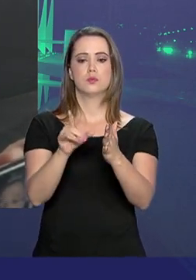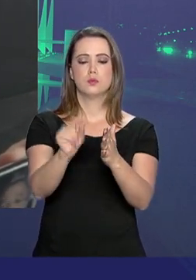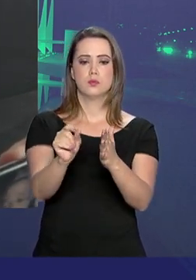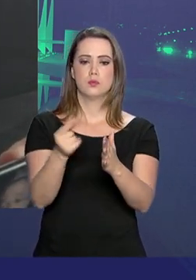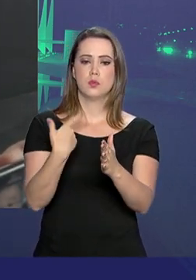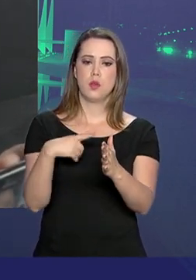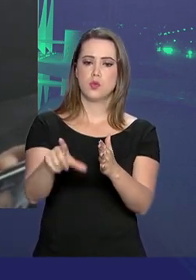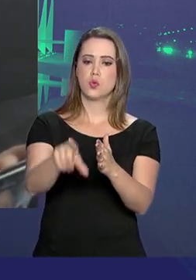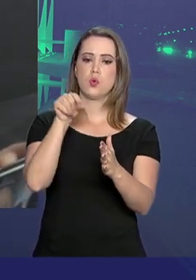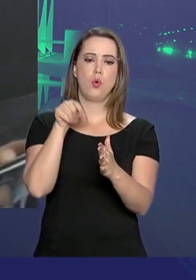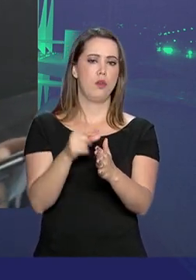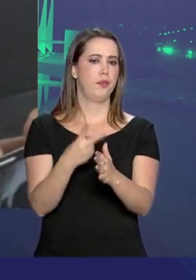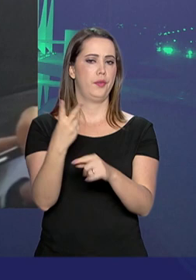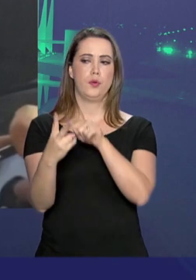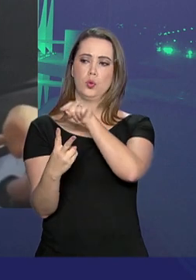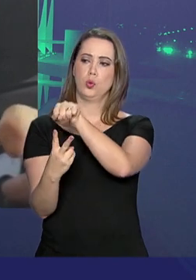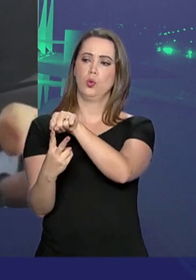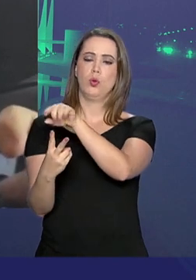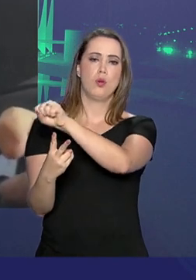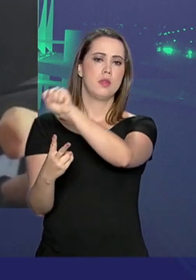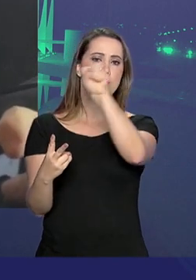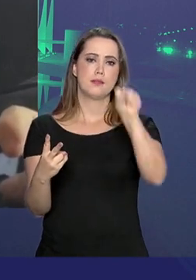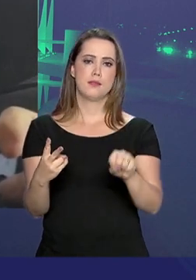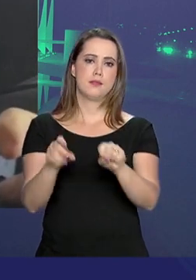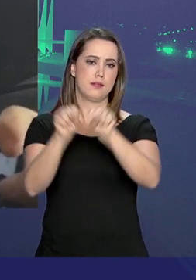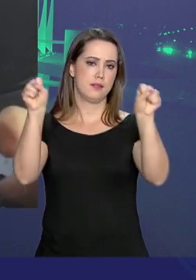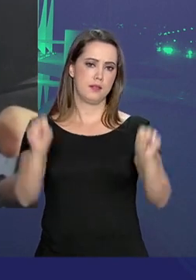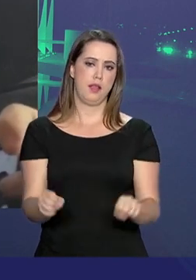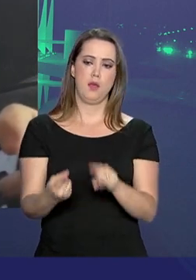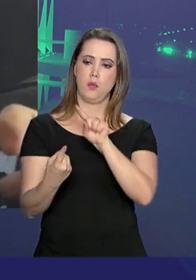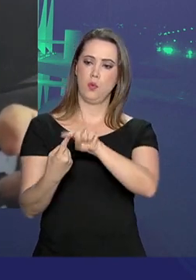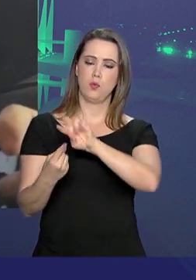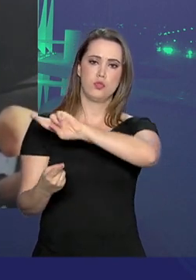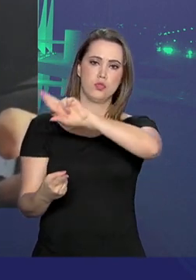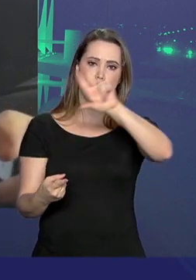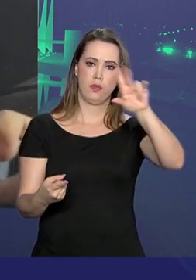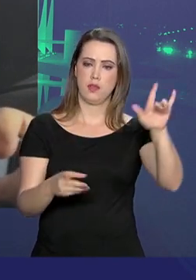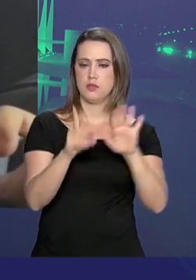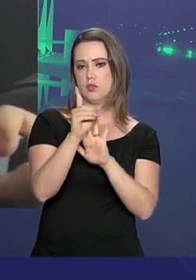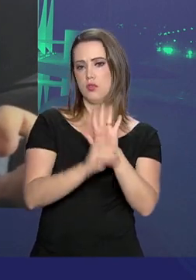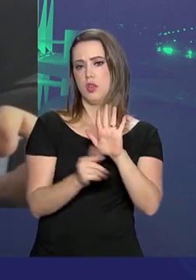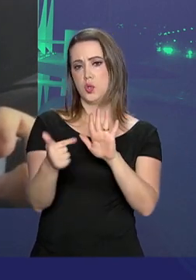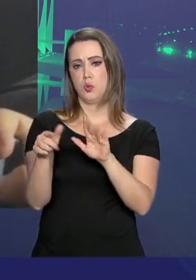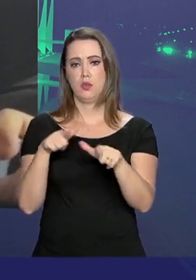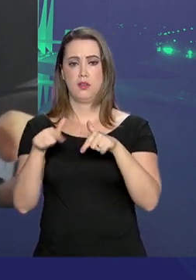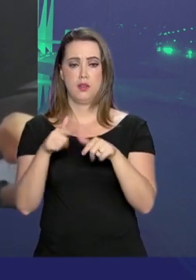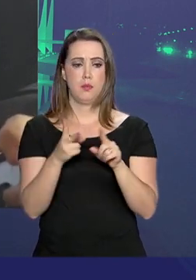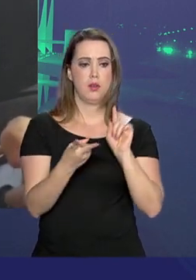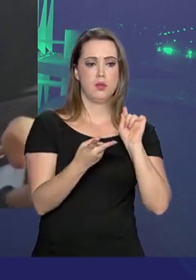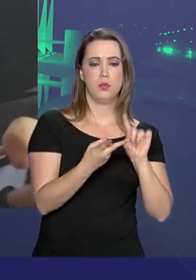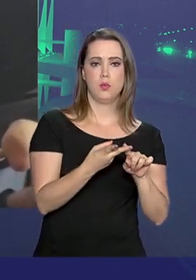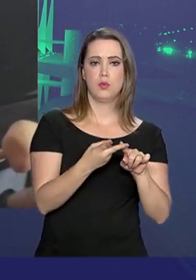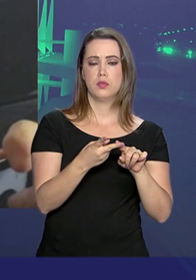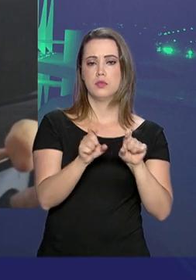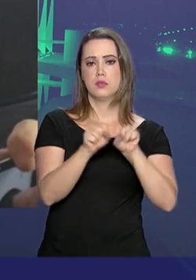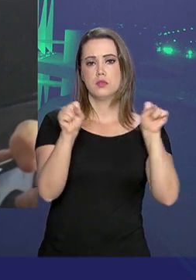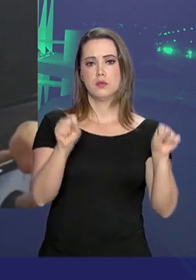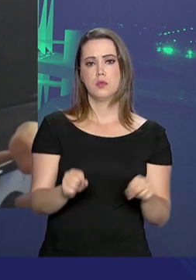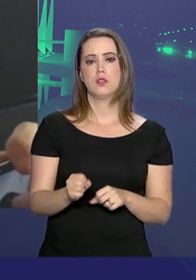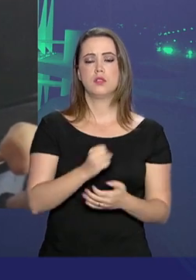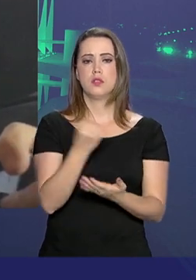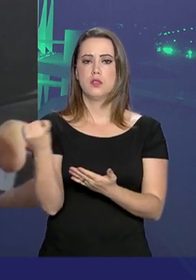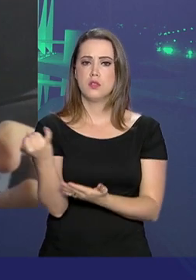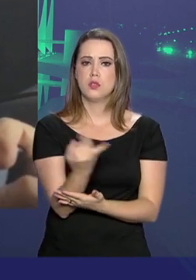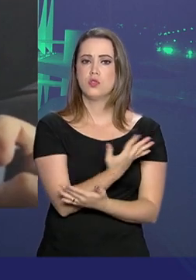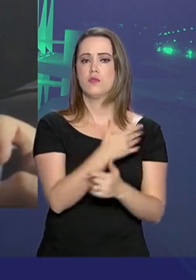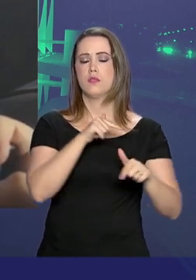uma escolha, a dois sistemas. Você pode escolher um sistema que tem muitos direitos e não tem emprego, e o outro sistema onde você tem